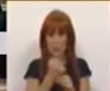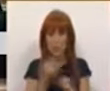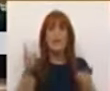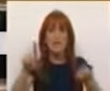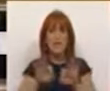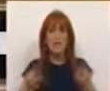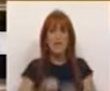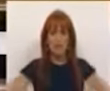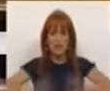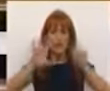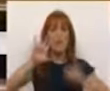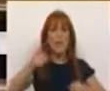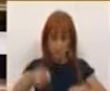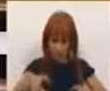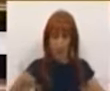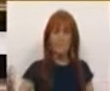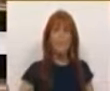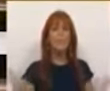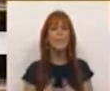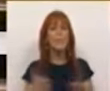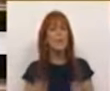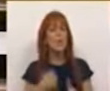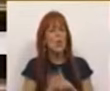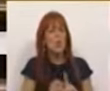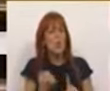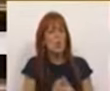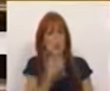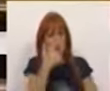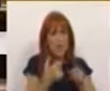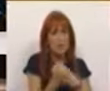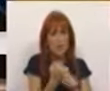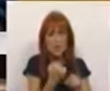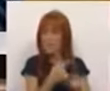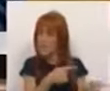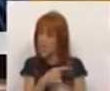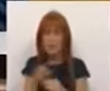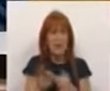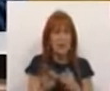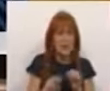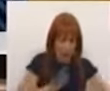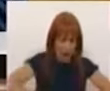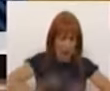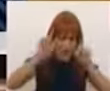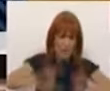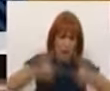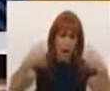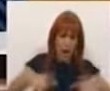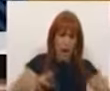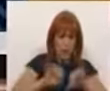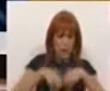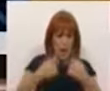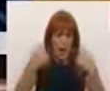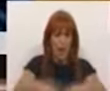mas também para o desenvolvimento do país. E a luta dos trabalhadores é um elemento de avanço e de desenvolvimento